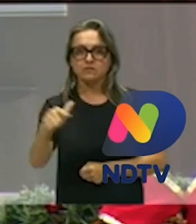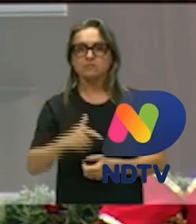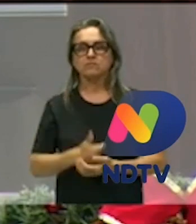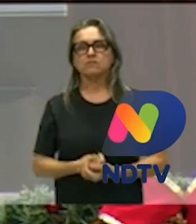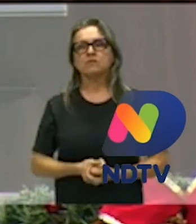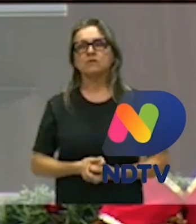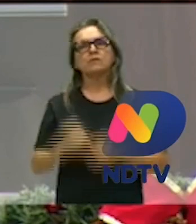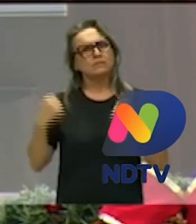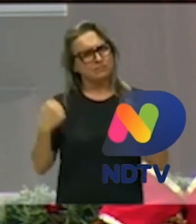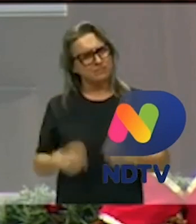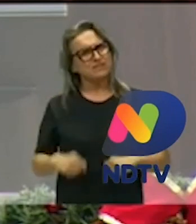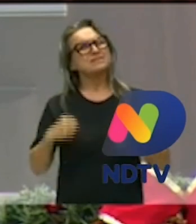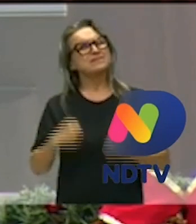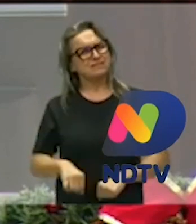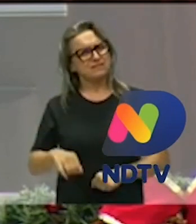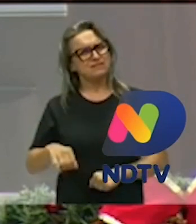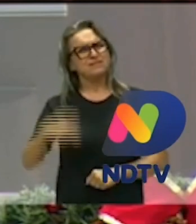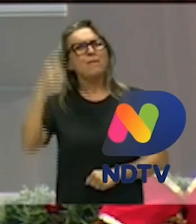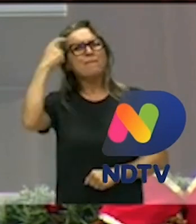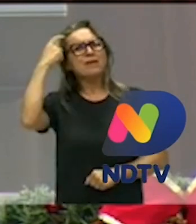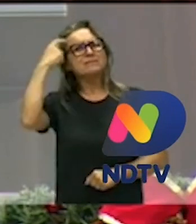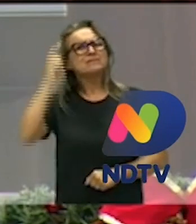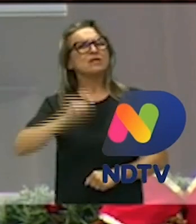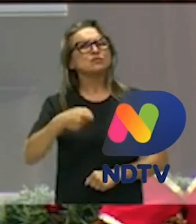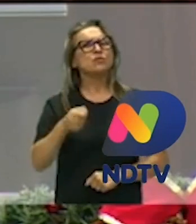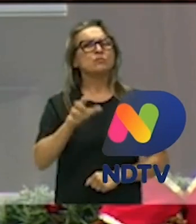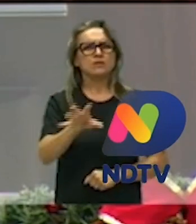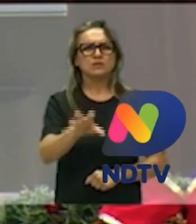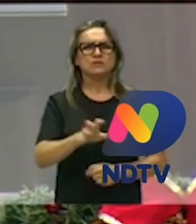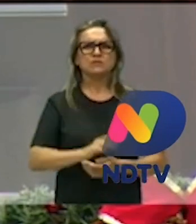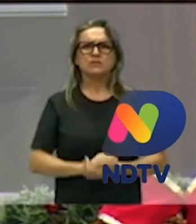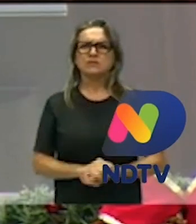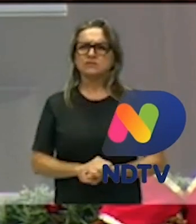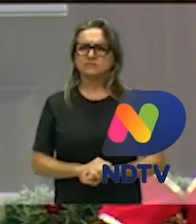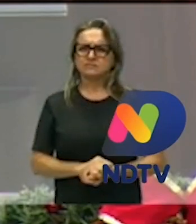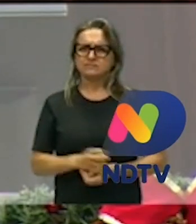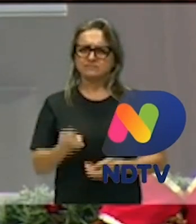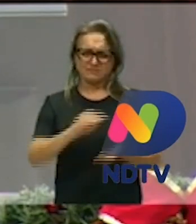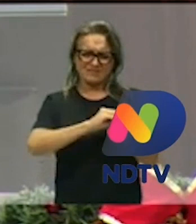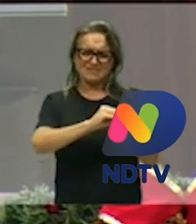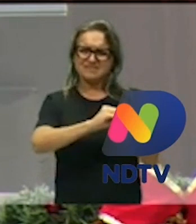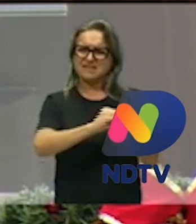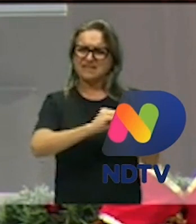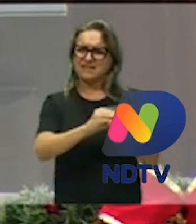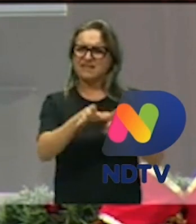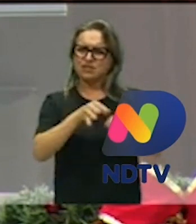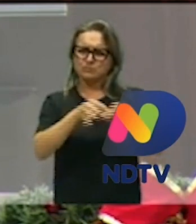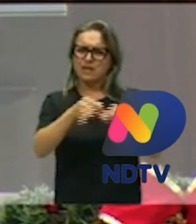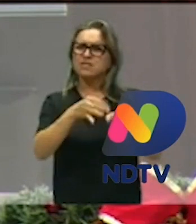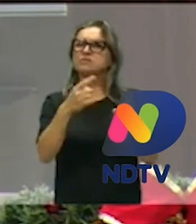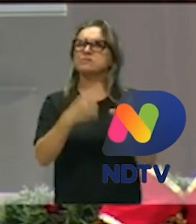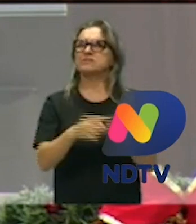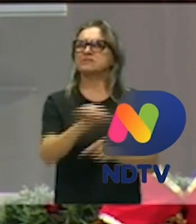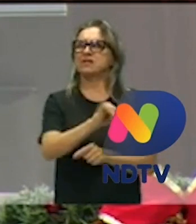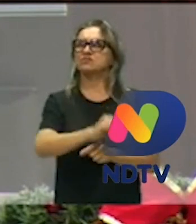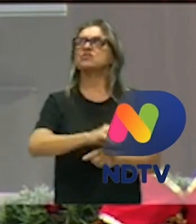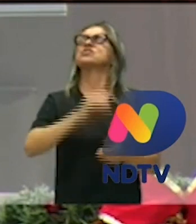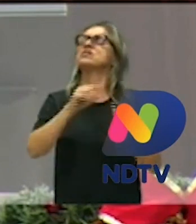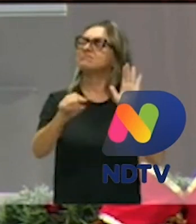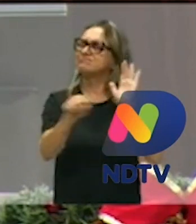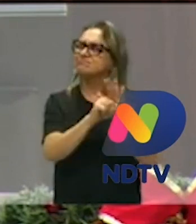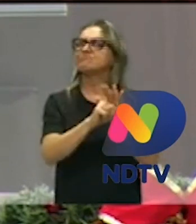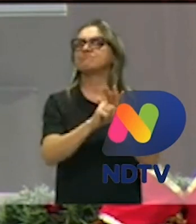se refletir sobre Esse aspecto o quanto essa secretaria a gente fala tanto em desenvolver a cidade precisa ser feito